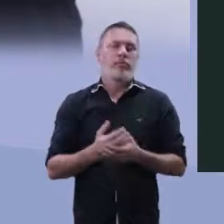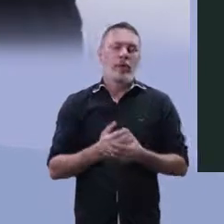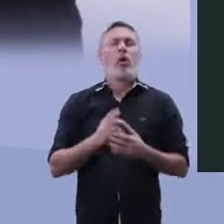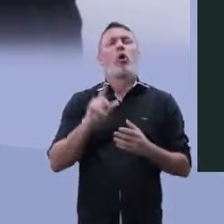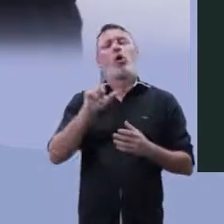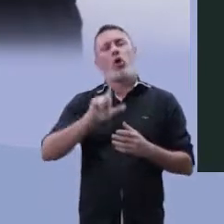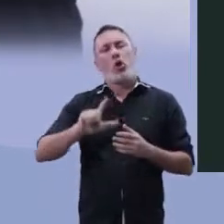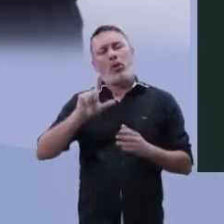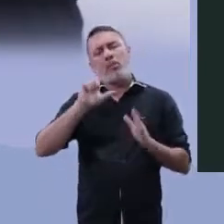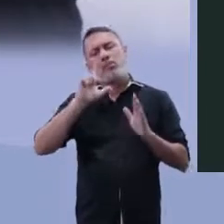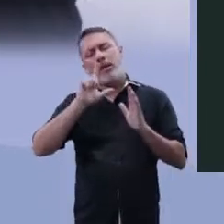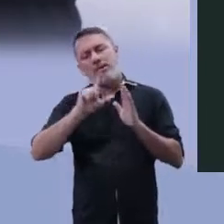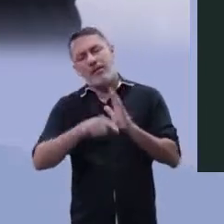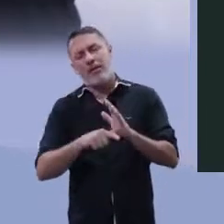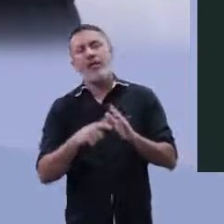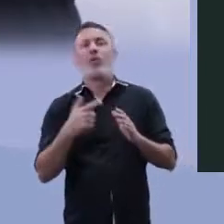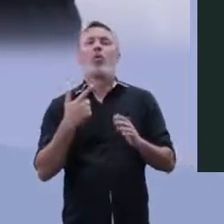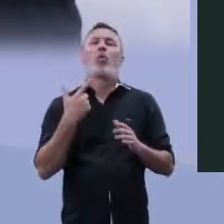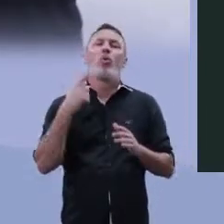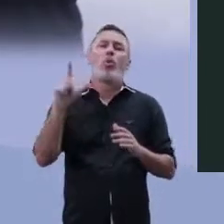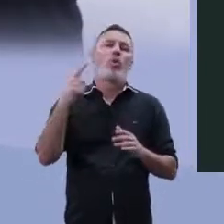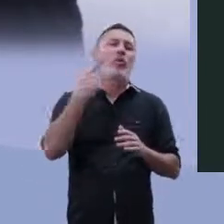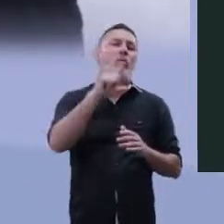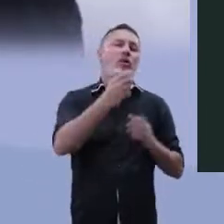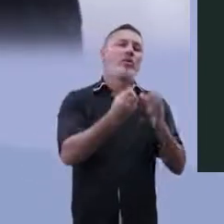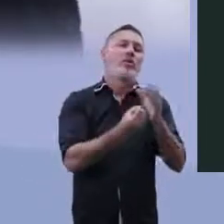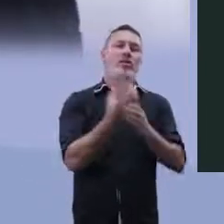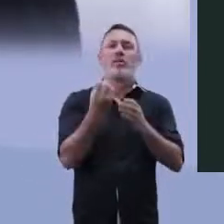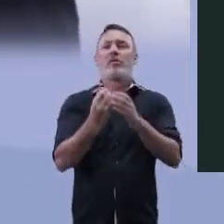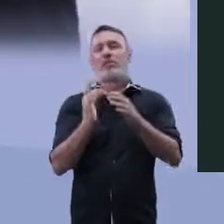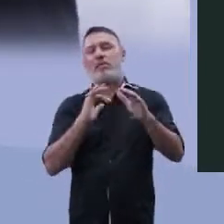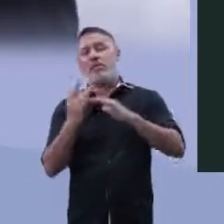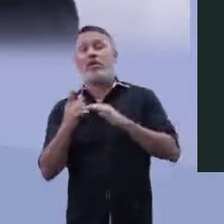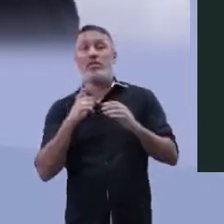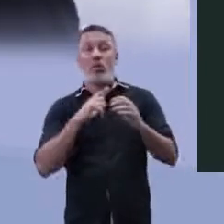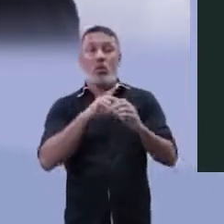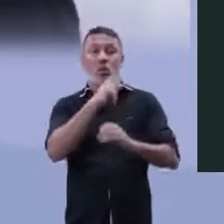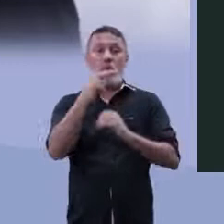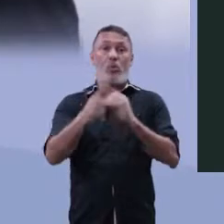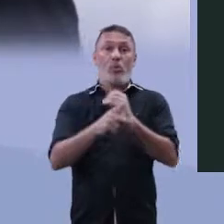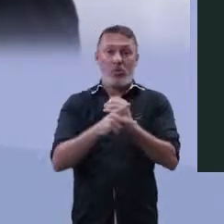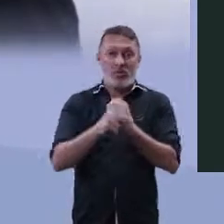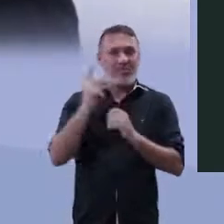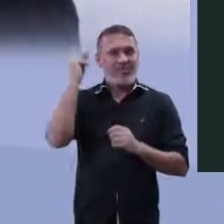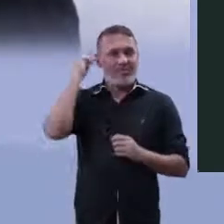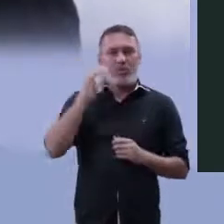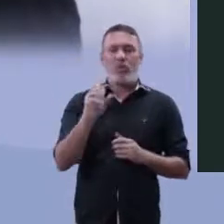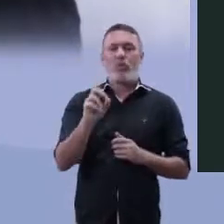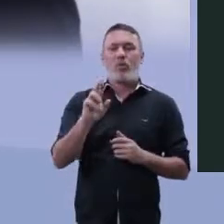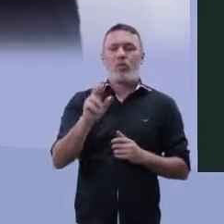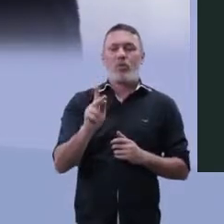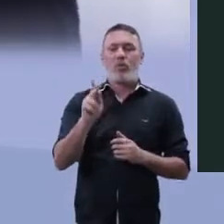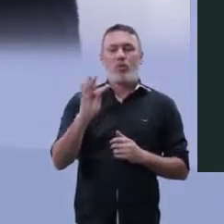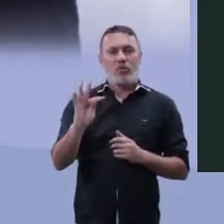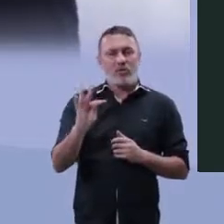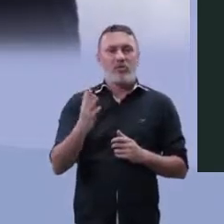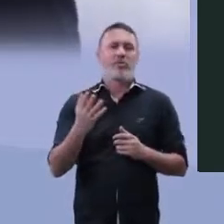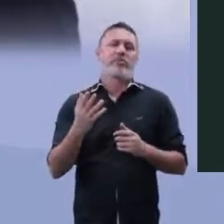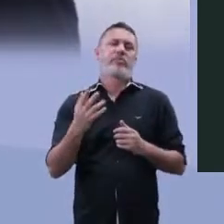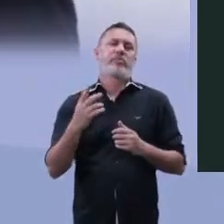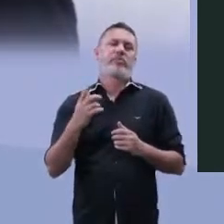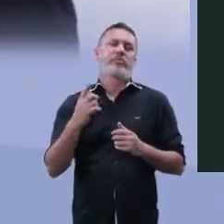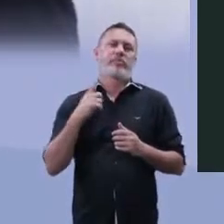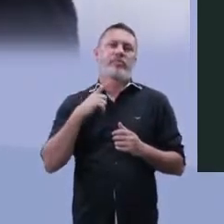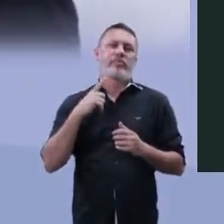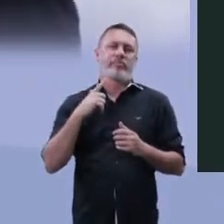os vídeos no YouTube. Então, para vocês terem uma noção. Né? É claro que mais tarde vieram outras redes, né, passando pelo